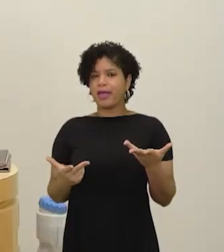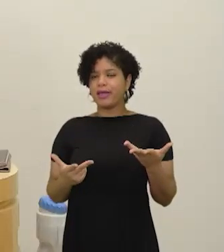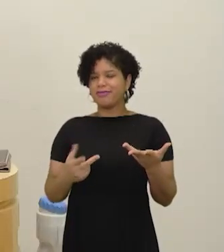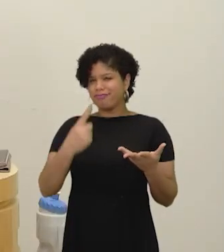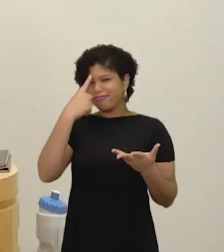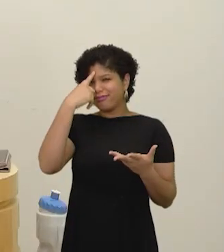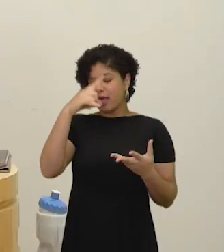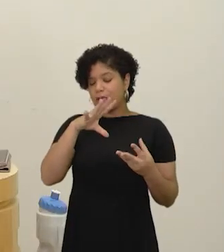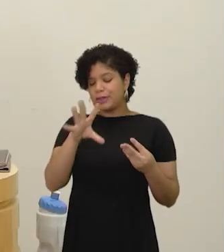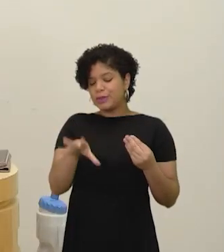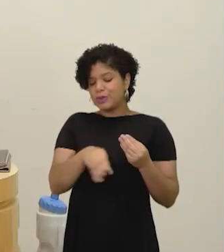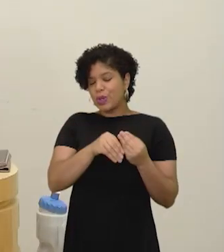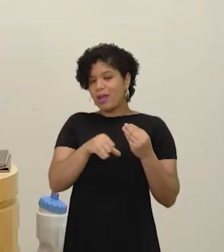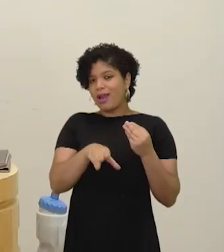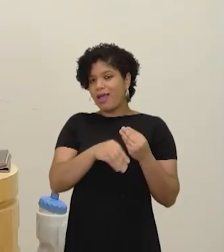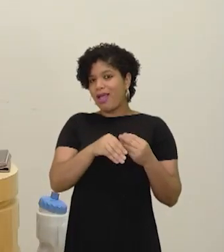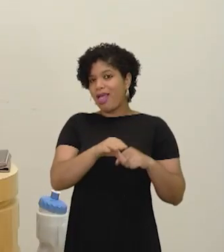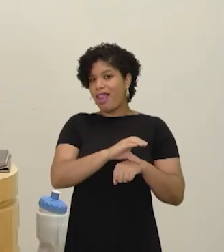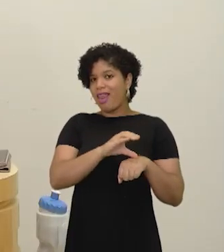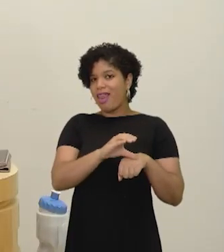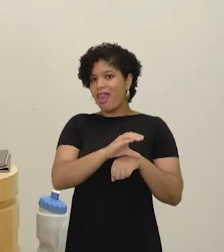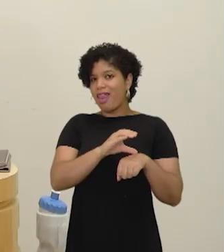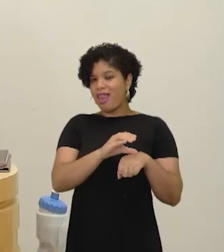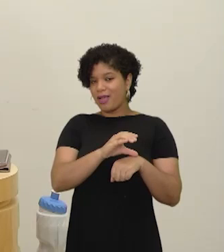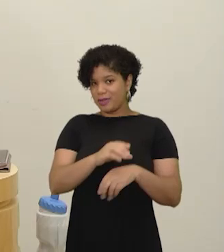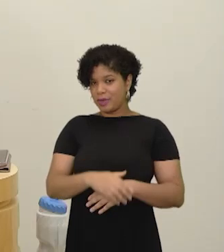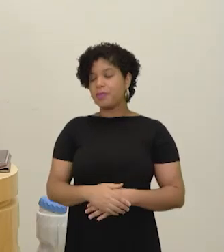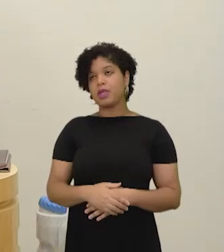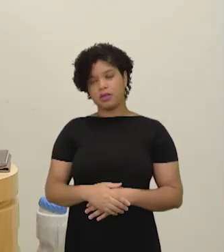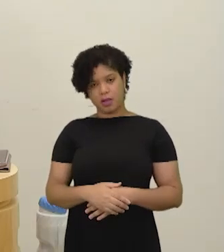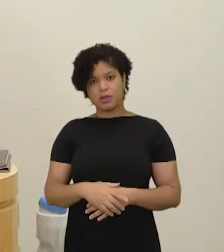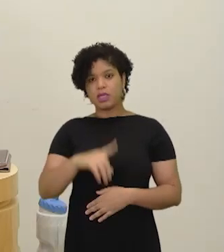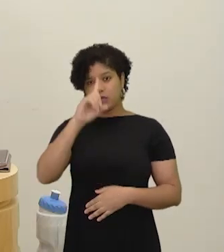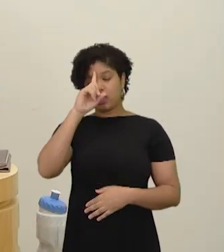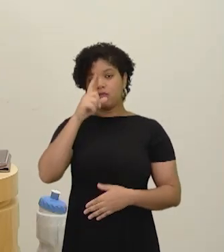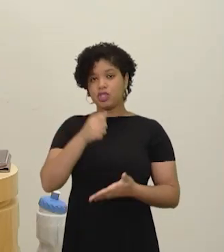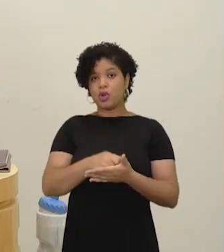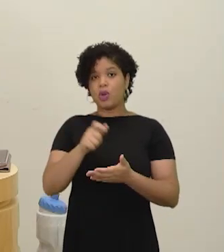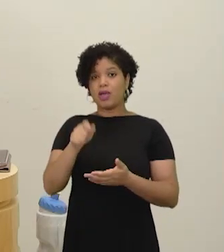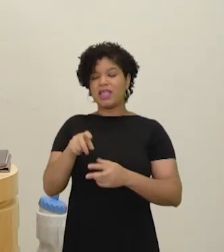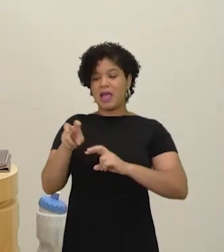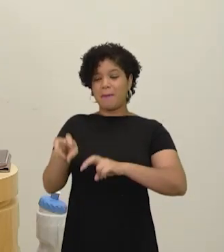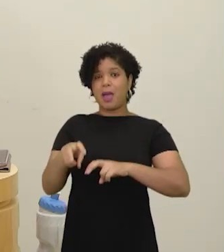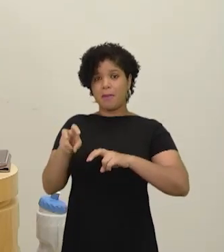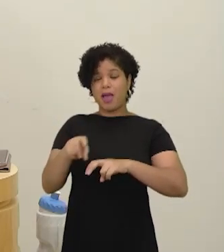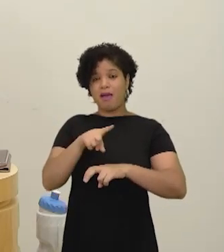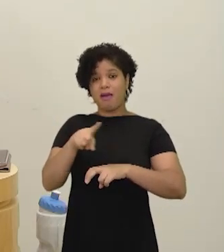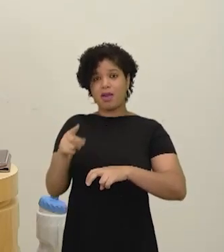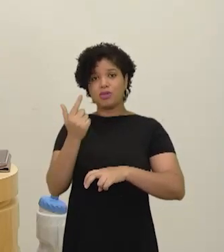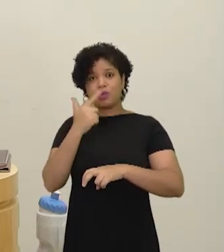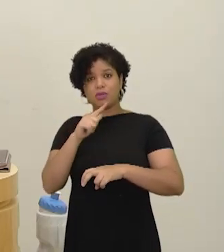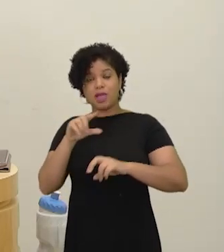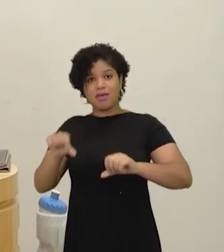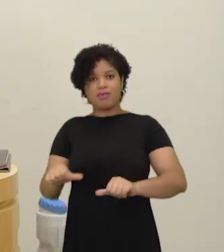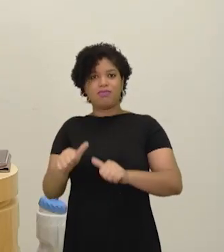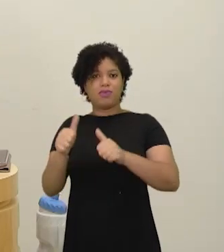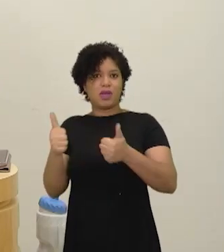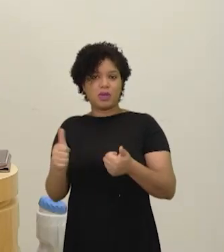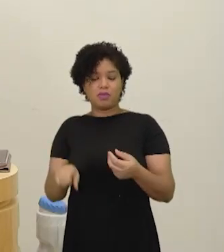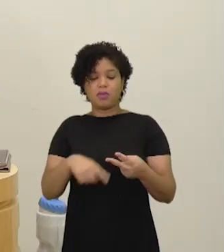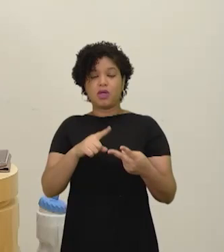Quais foram os pedidos da população? Entre elas, reforma agrária, um olhar melhor para